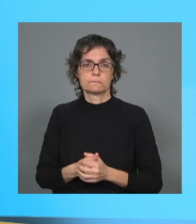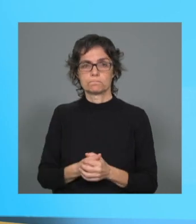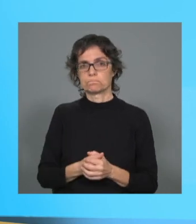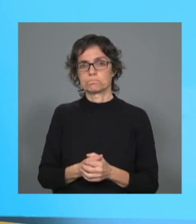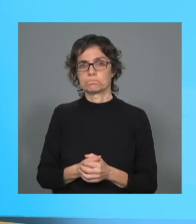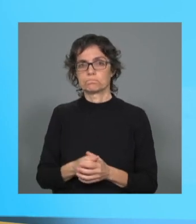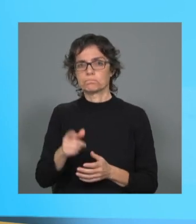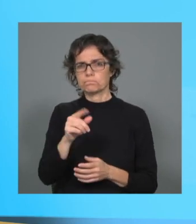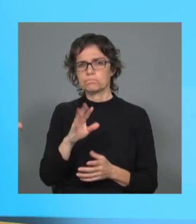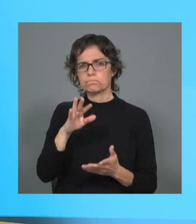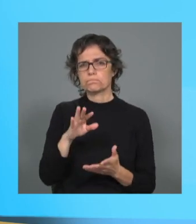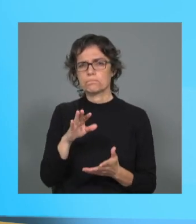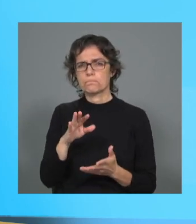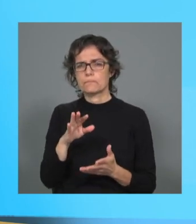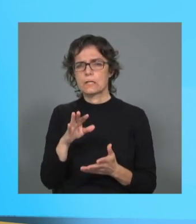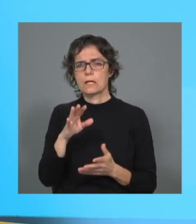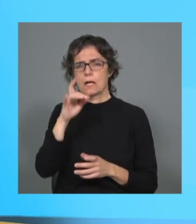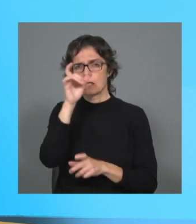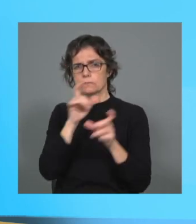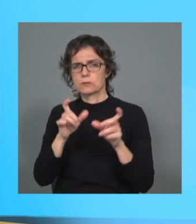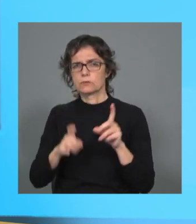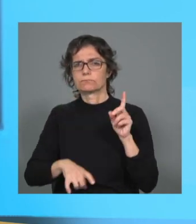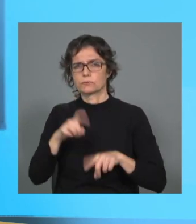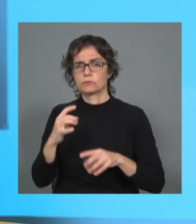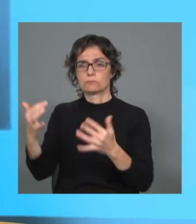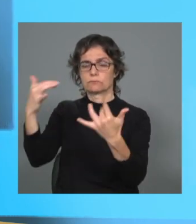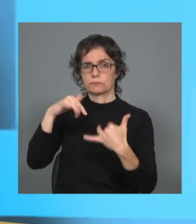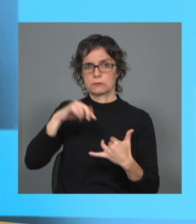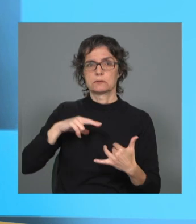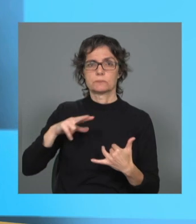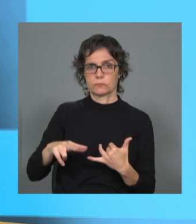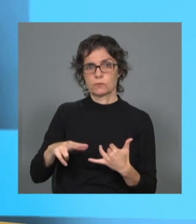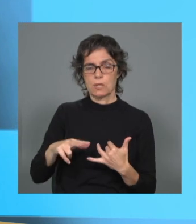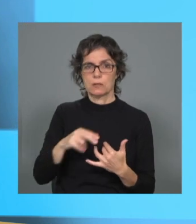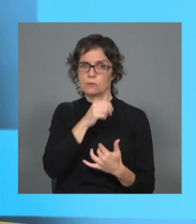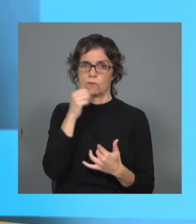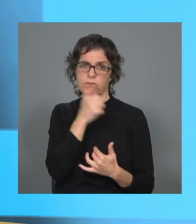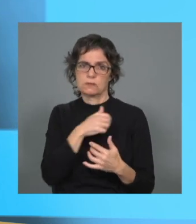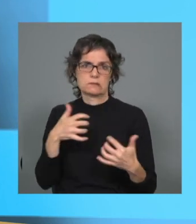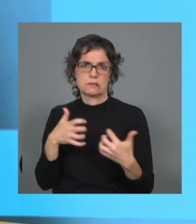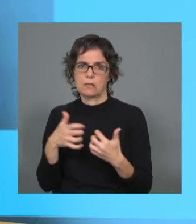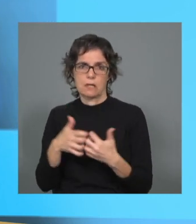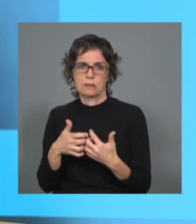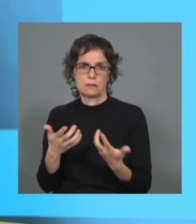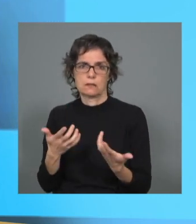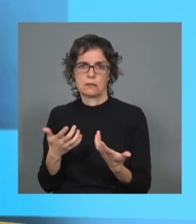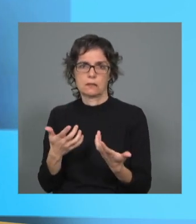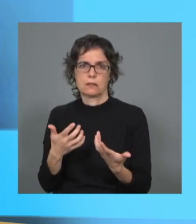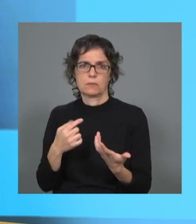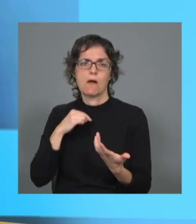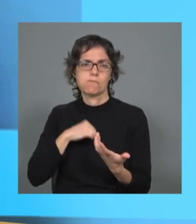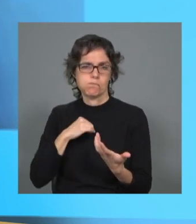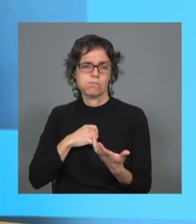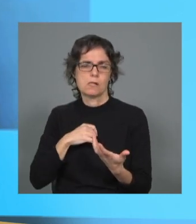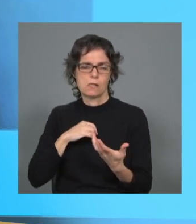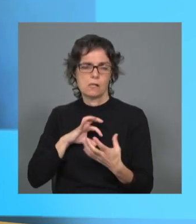necessário dar, e a Cáritas está a pensar nisso, aos refugiados que chegam, vítimas da guerra, completamente,